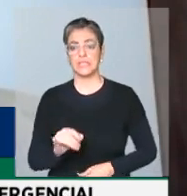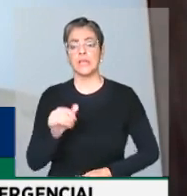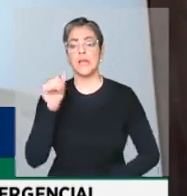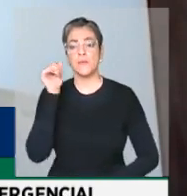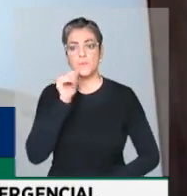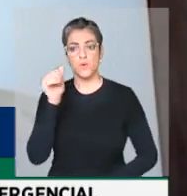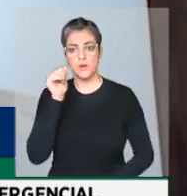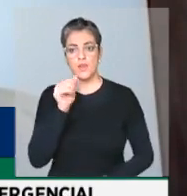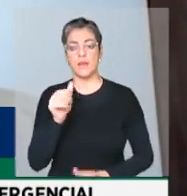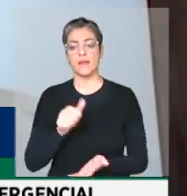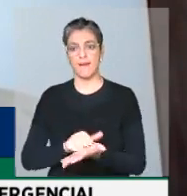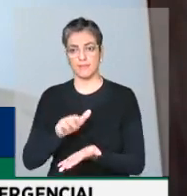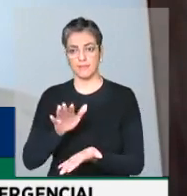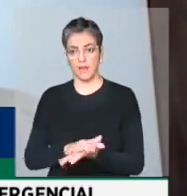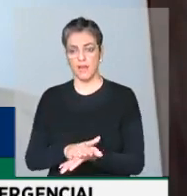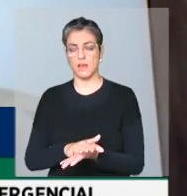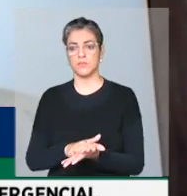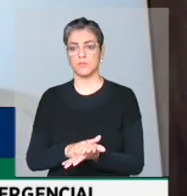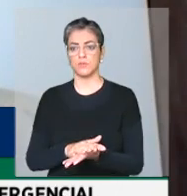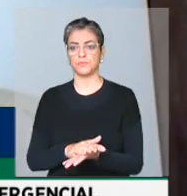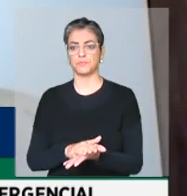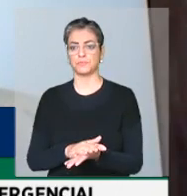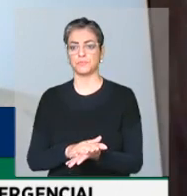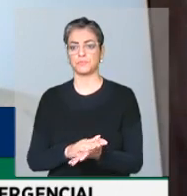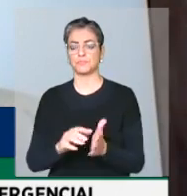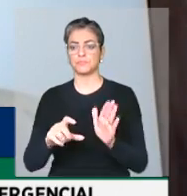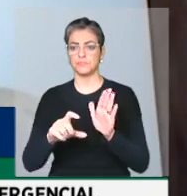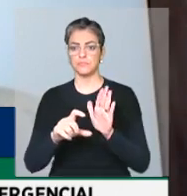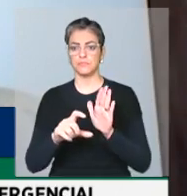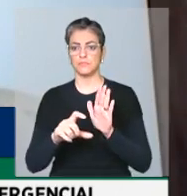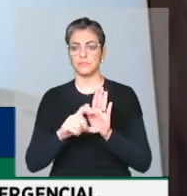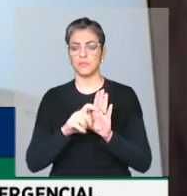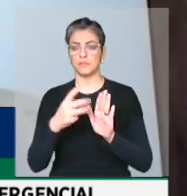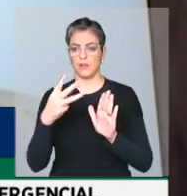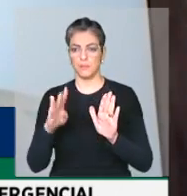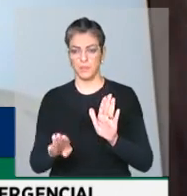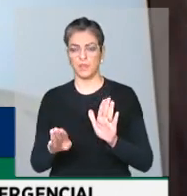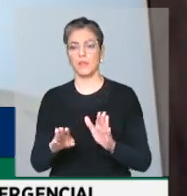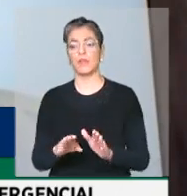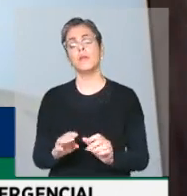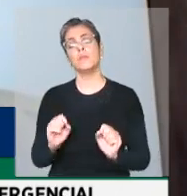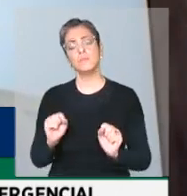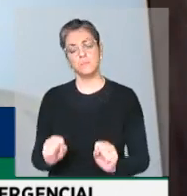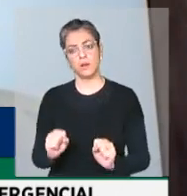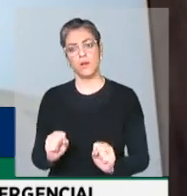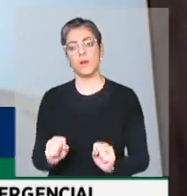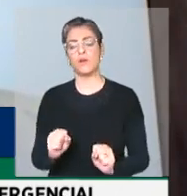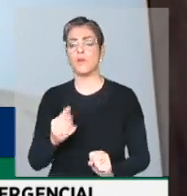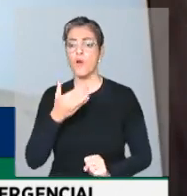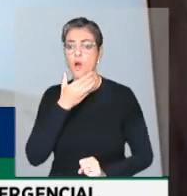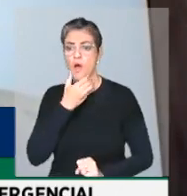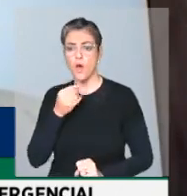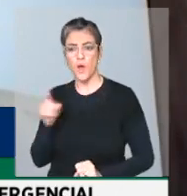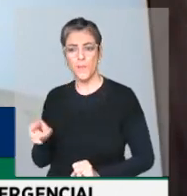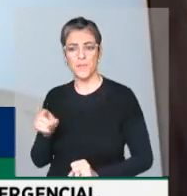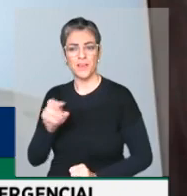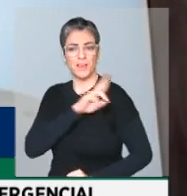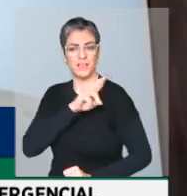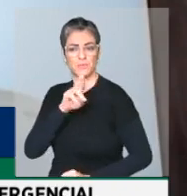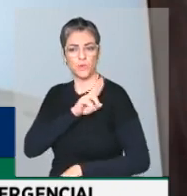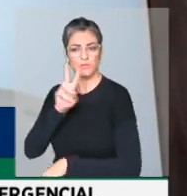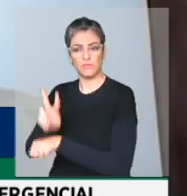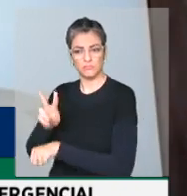forma prevista no parágrafo 3º-B, poderá o homem que detém a guarda unilateral